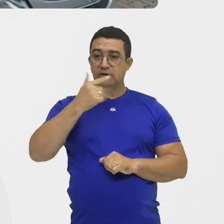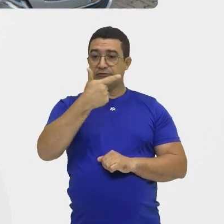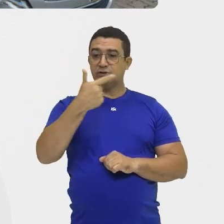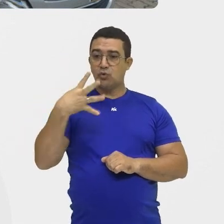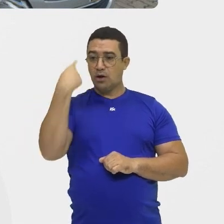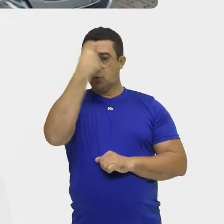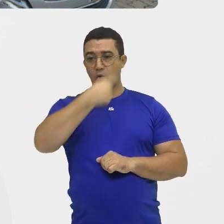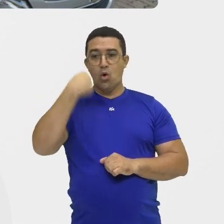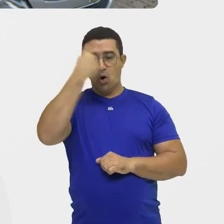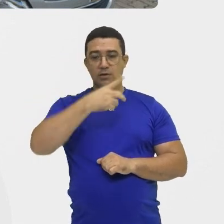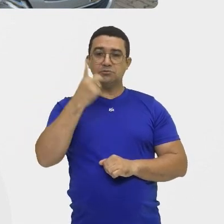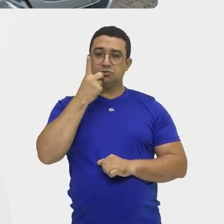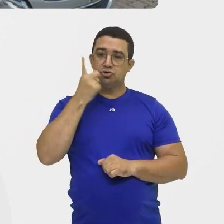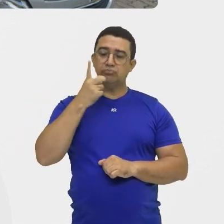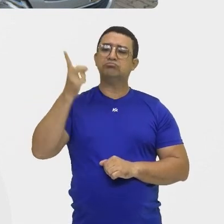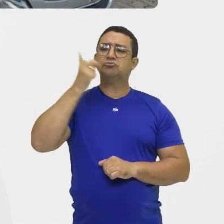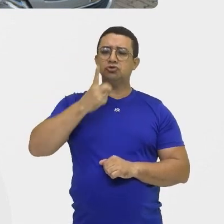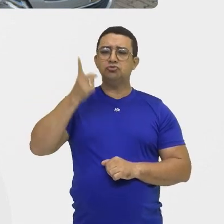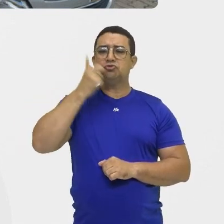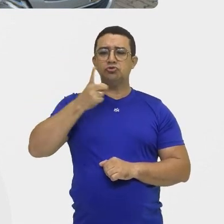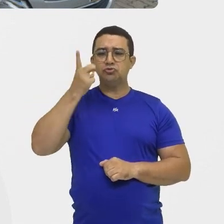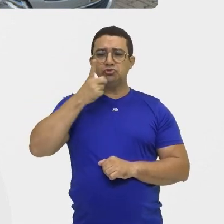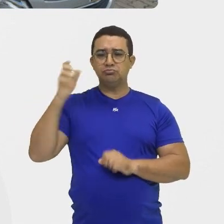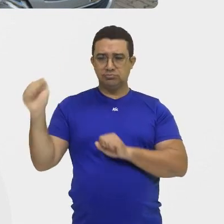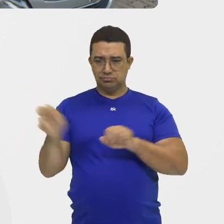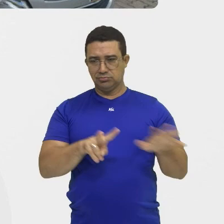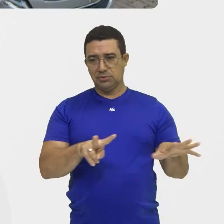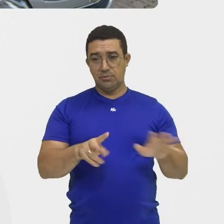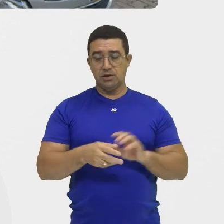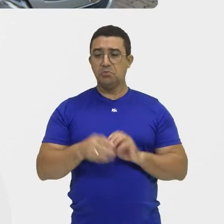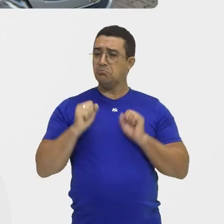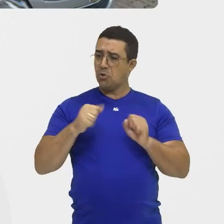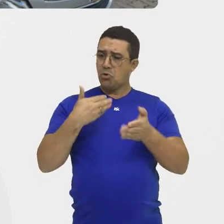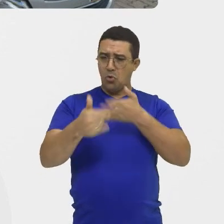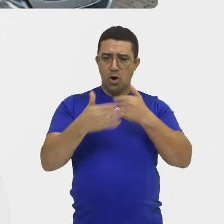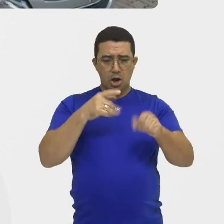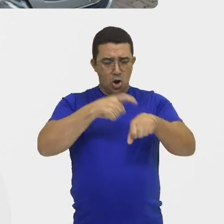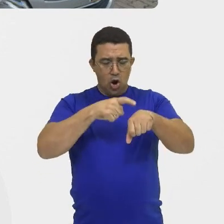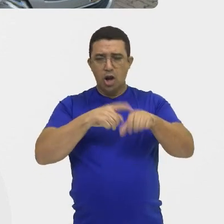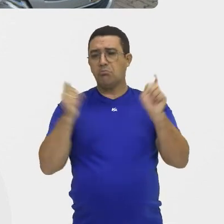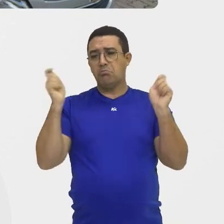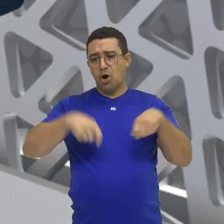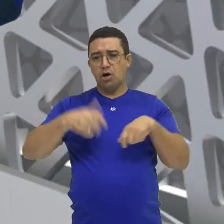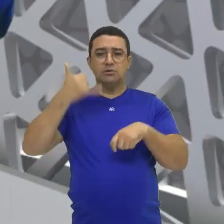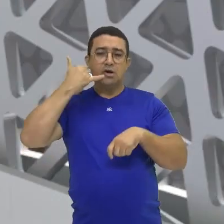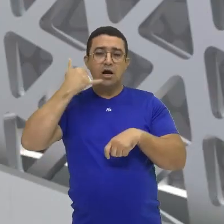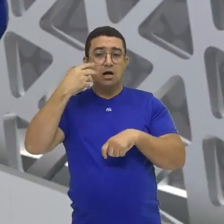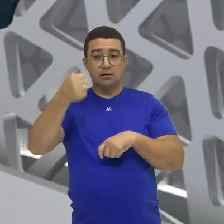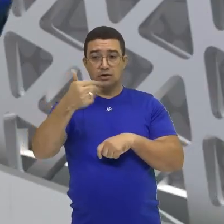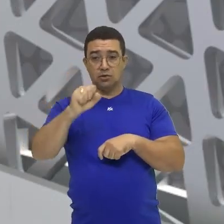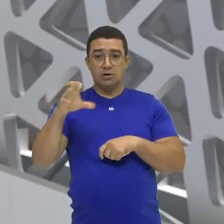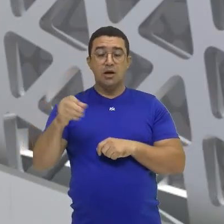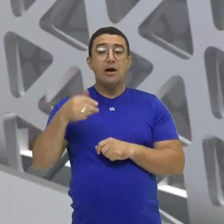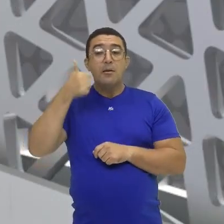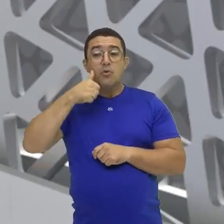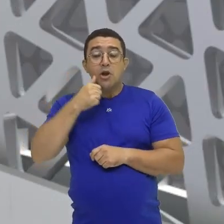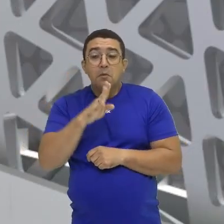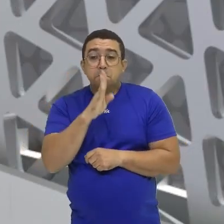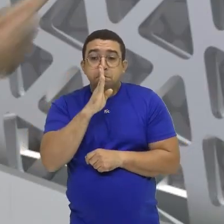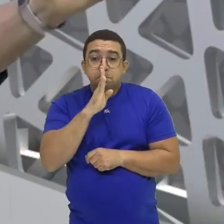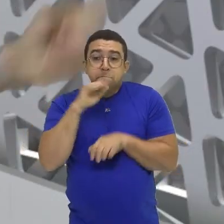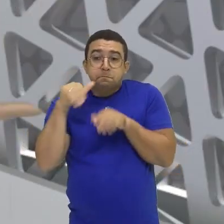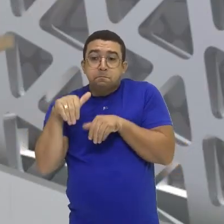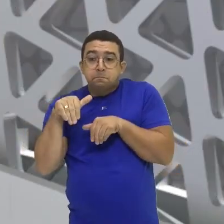por dia, todos os dias da semana. Portanto, mulheres, Não se cale,